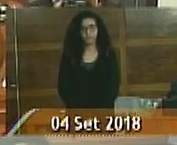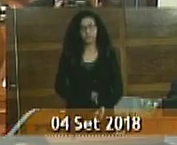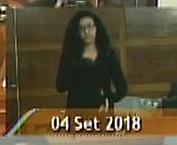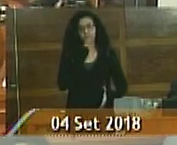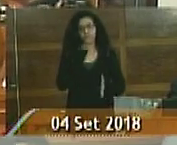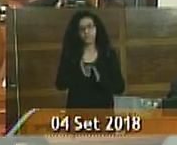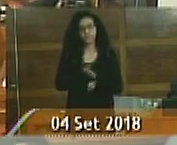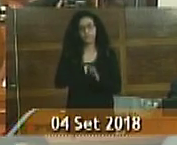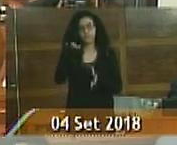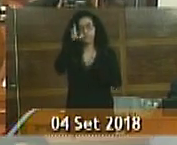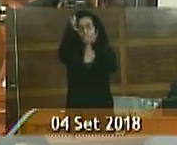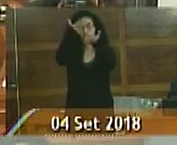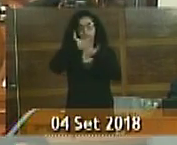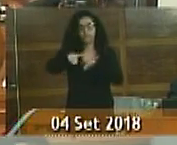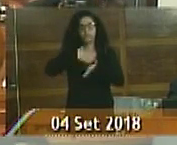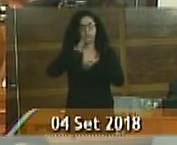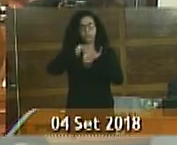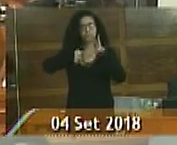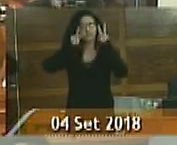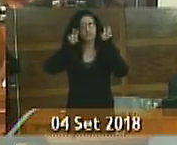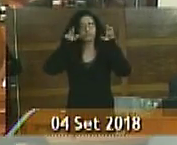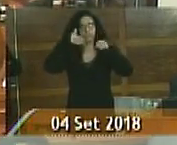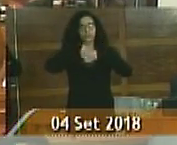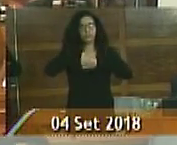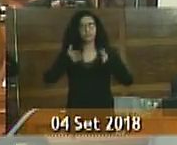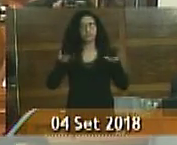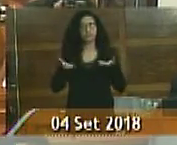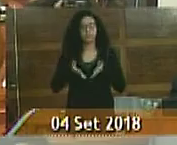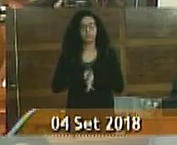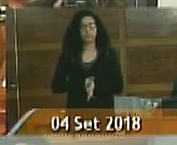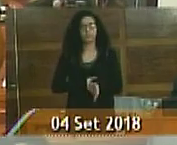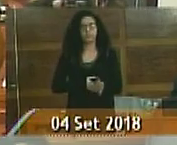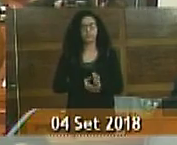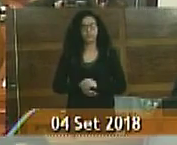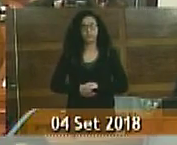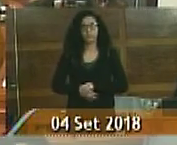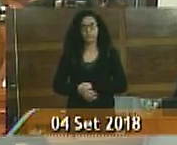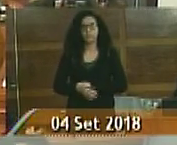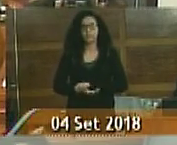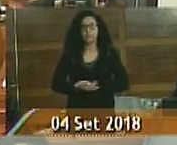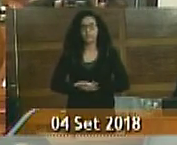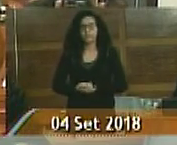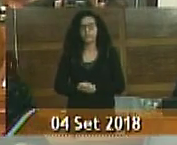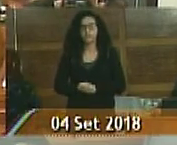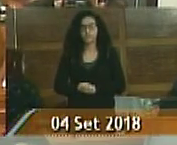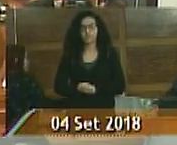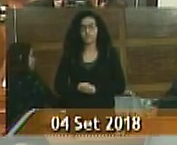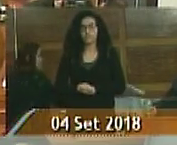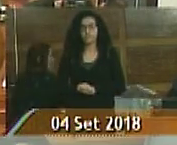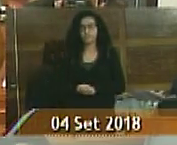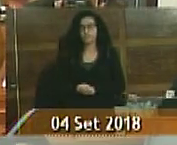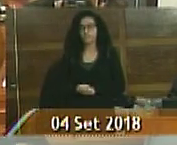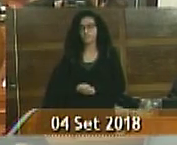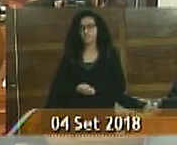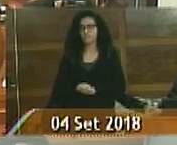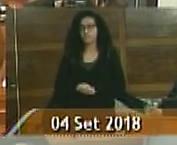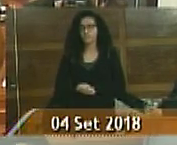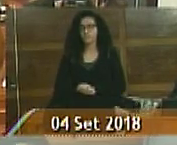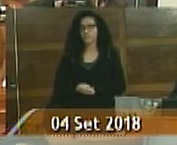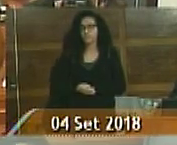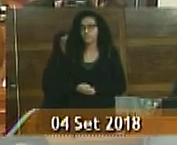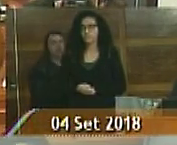Solicito ao primeiro secretário que proceda à leitura das matérias constantes na ordem do dia a serem colocadas em discussão e votação.